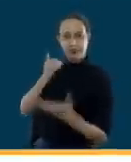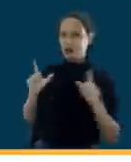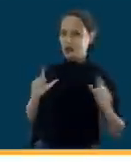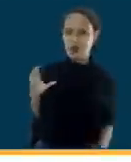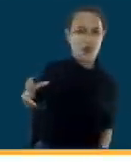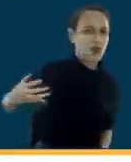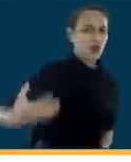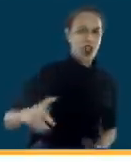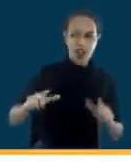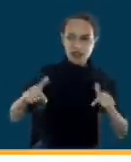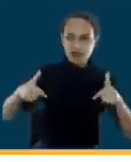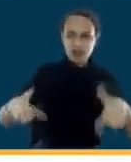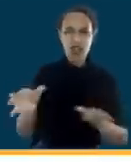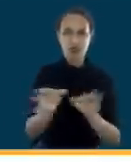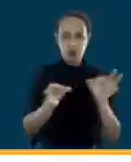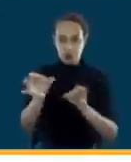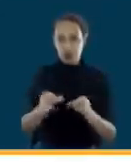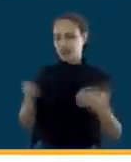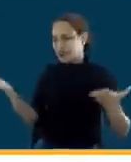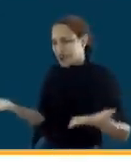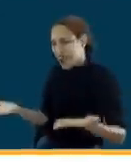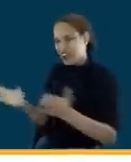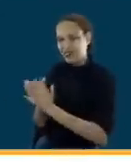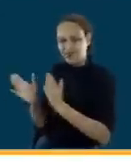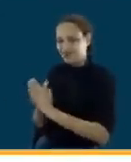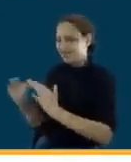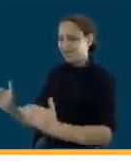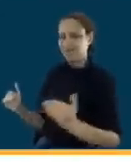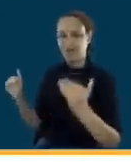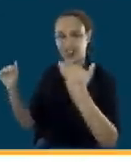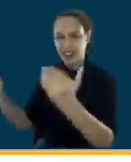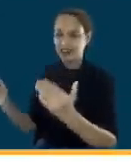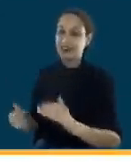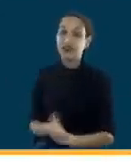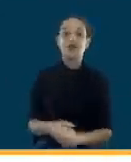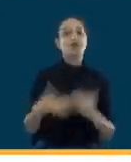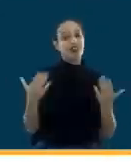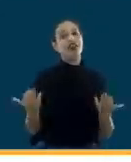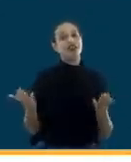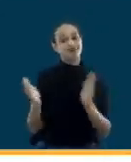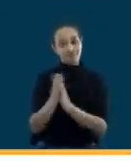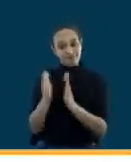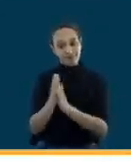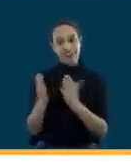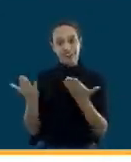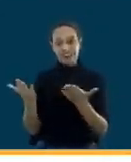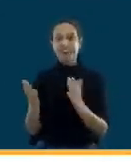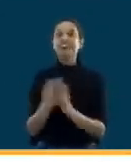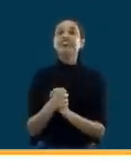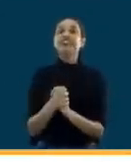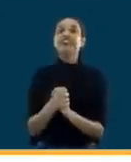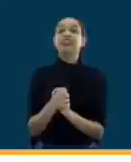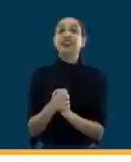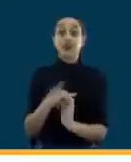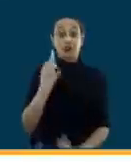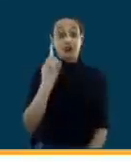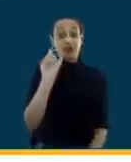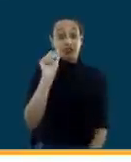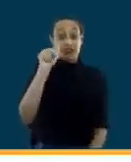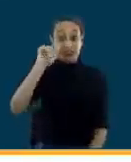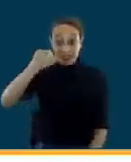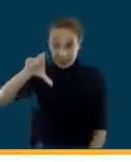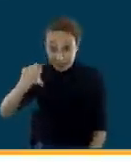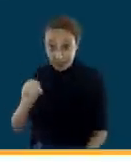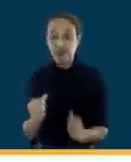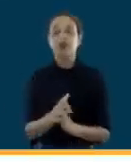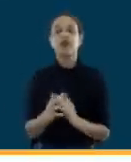todo o reconhecimento e toda a gratidão mesmo. Quero também saudar o nosso querido Danilo, saudar a Escola de